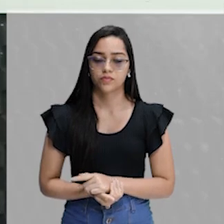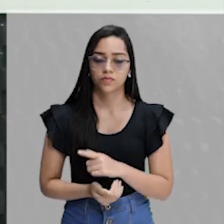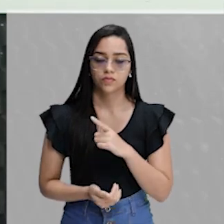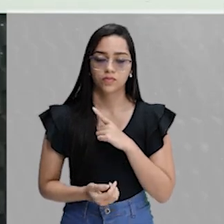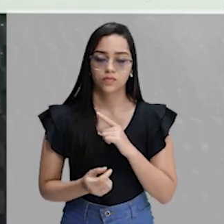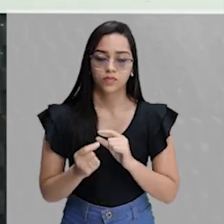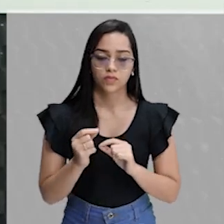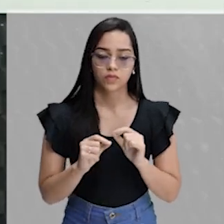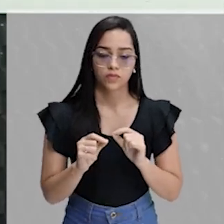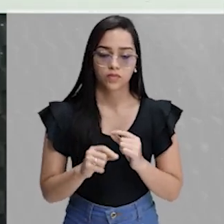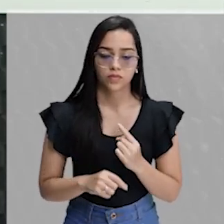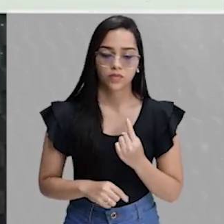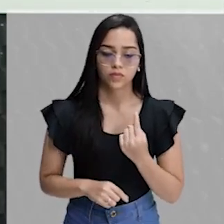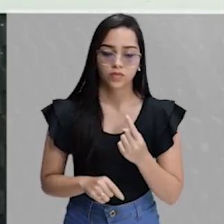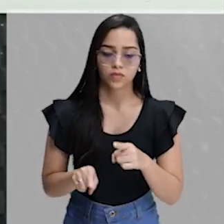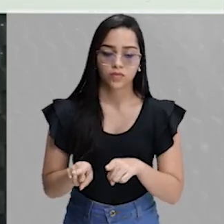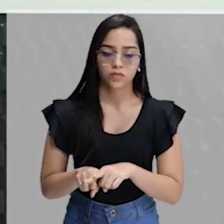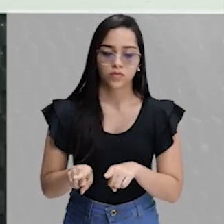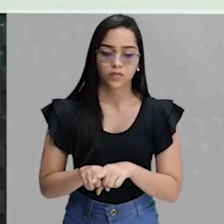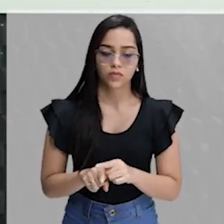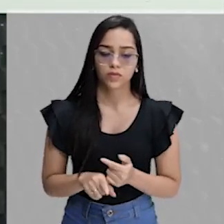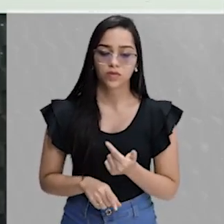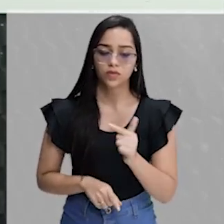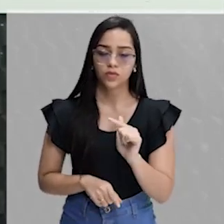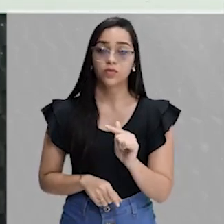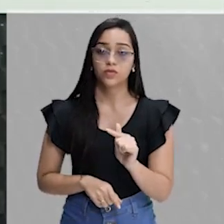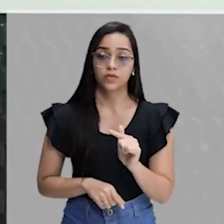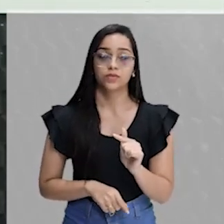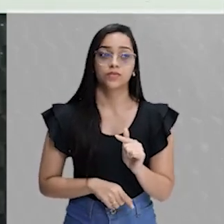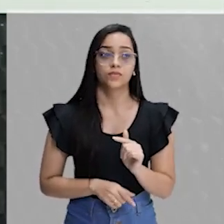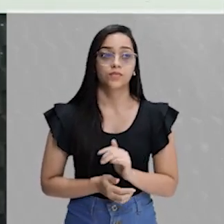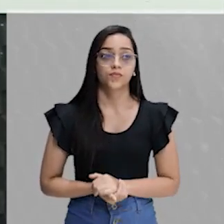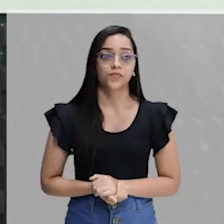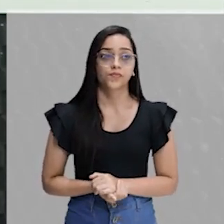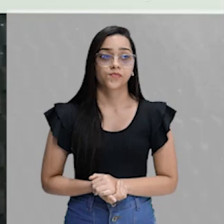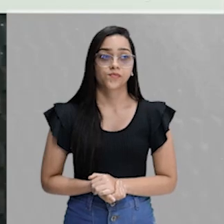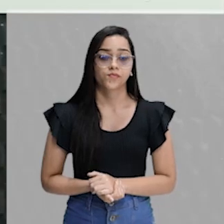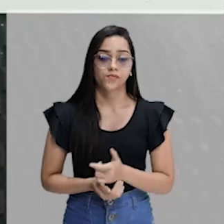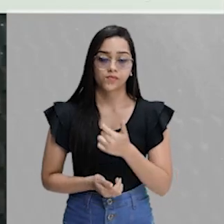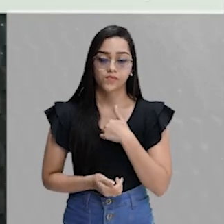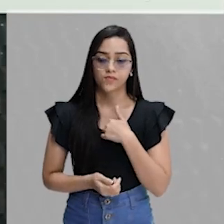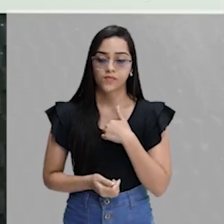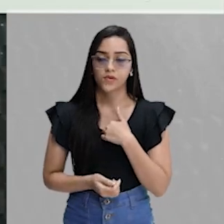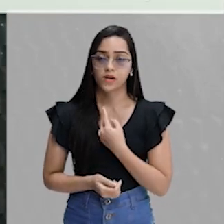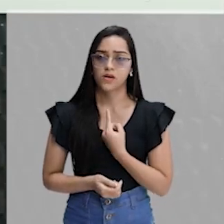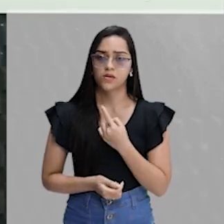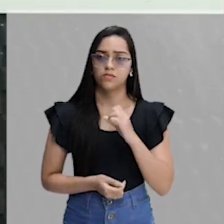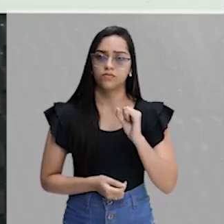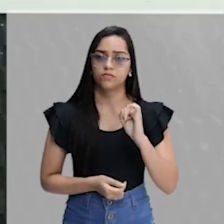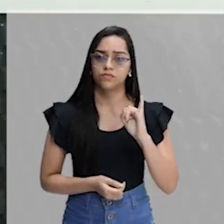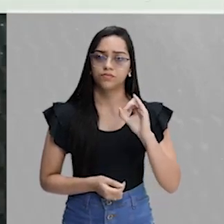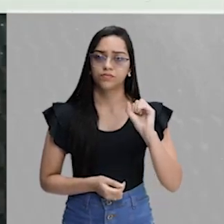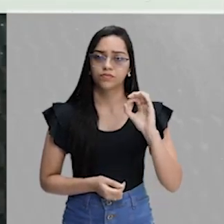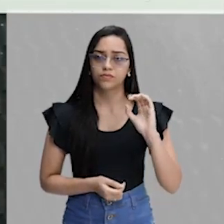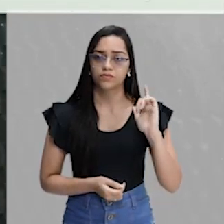isolar a aceleração em uma e substituir na outra. Ok? Vou fazer o seguinte, eu vou isolar na equação de Torricelli e